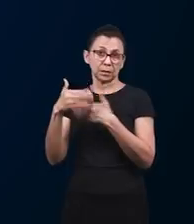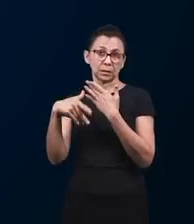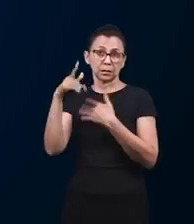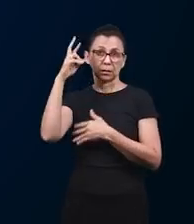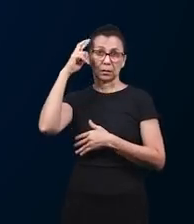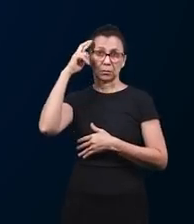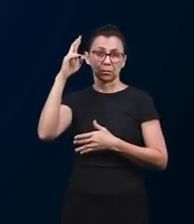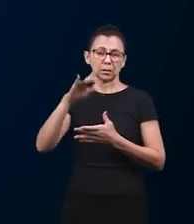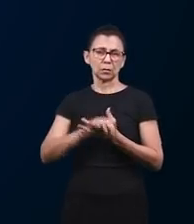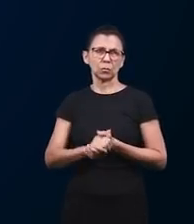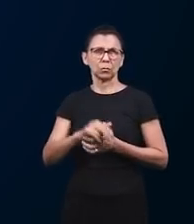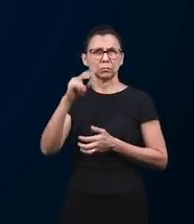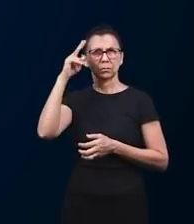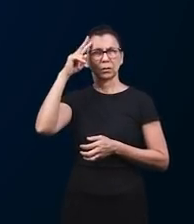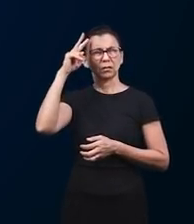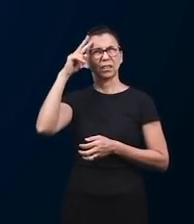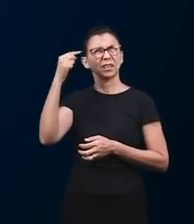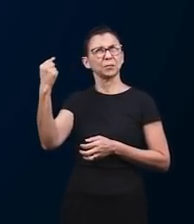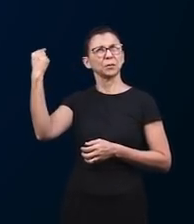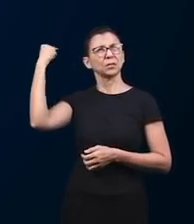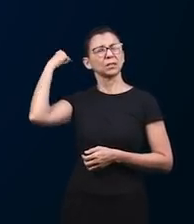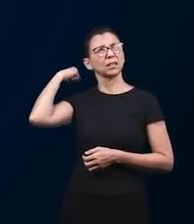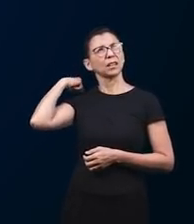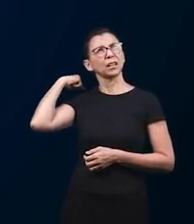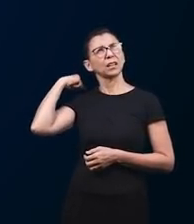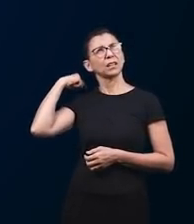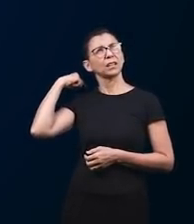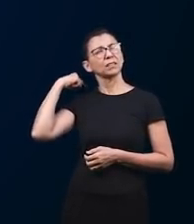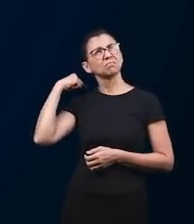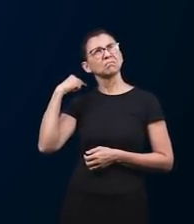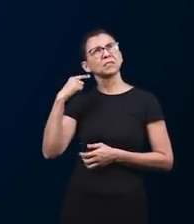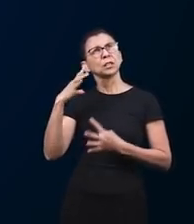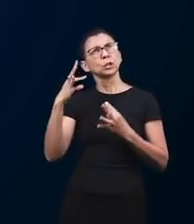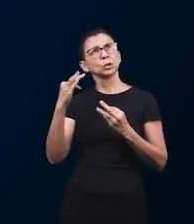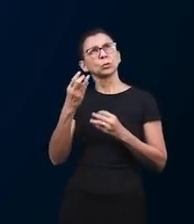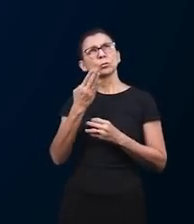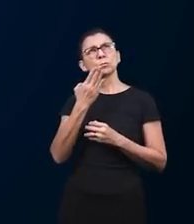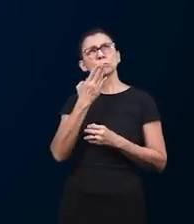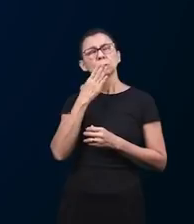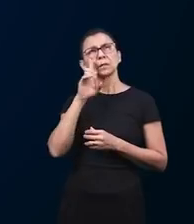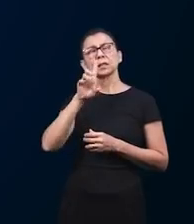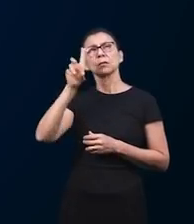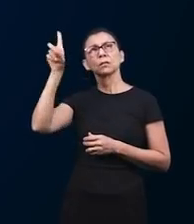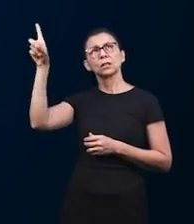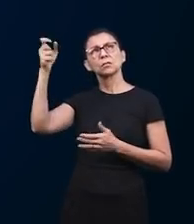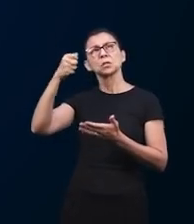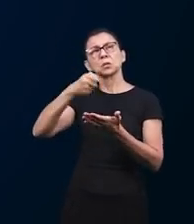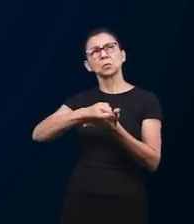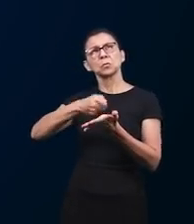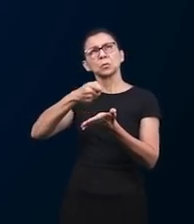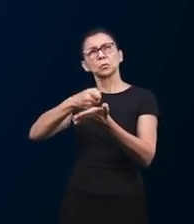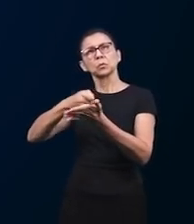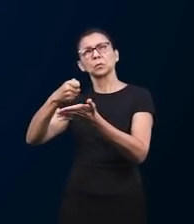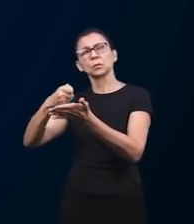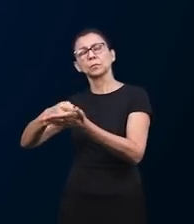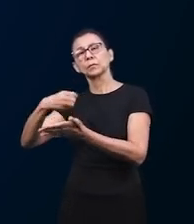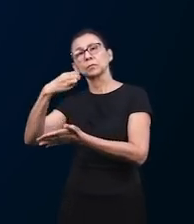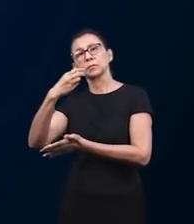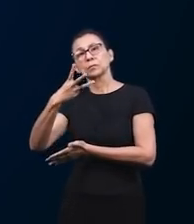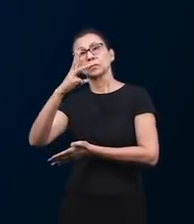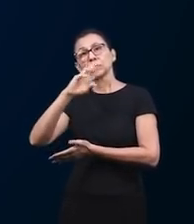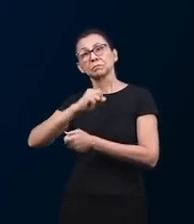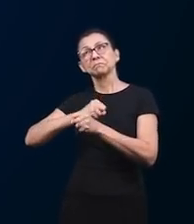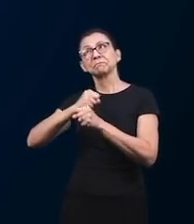Senhor. E eu olho para trás e falo assim: tudo que Deus me prometeu, Ele cumpriu até o dia de hoje. Lá se vão 30